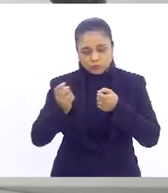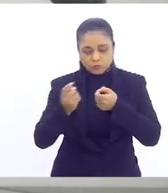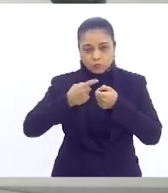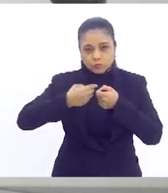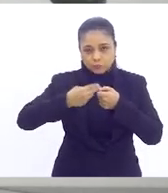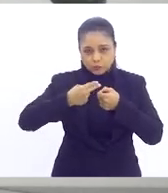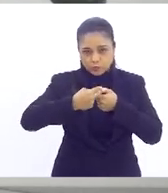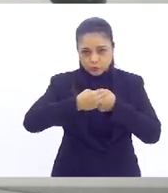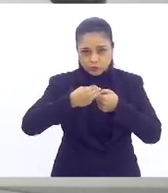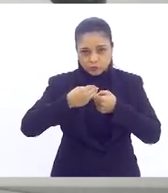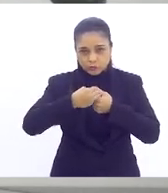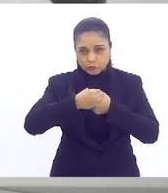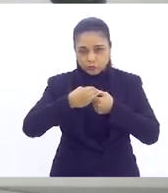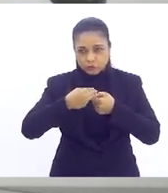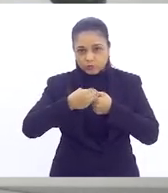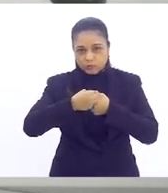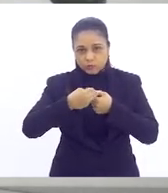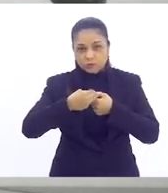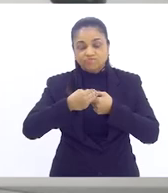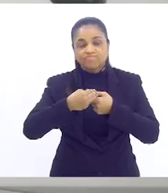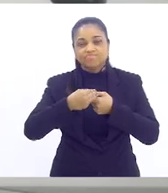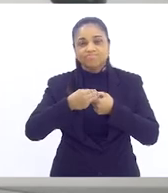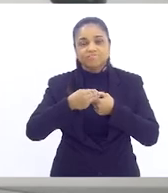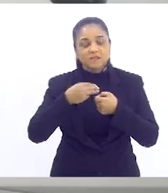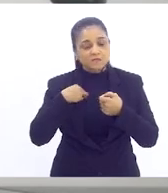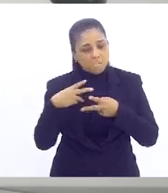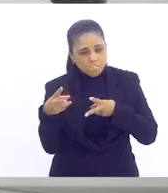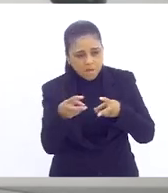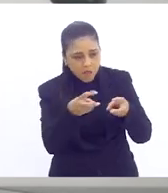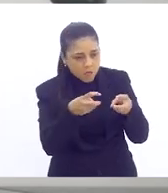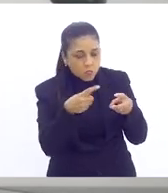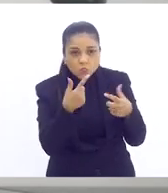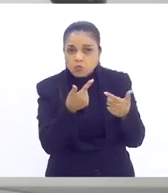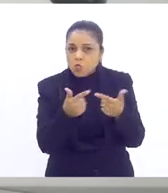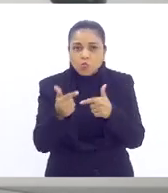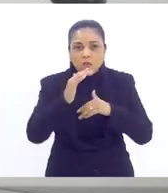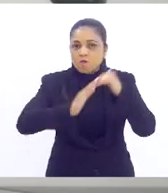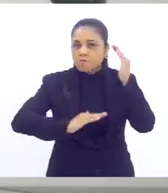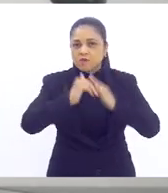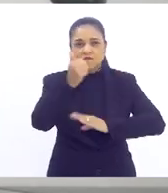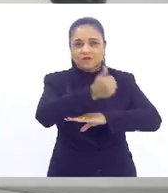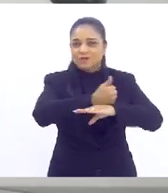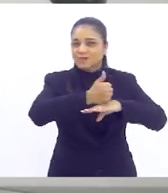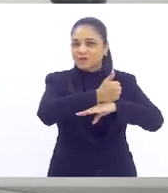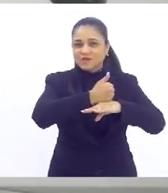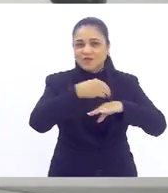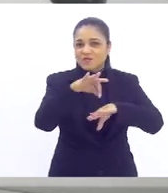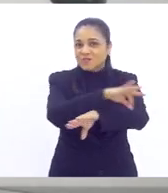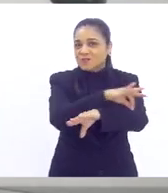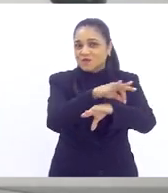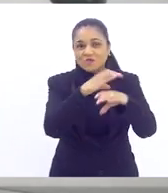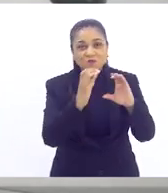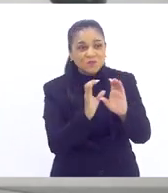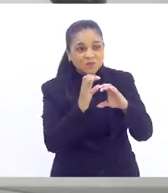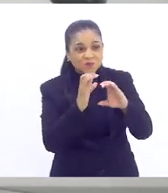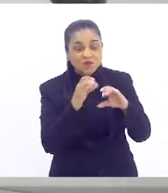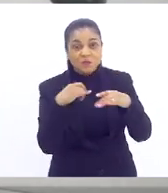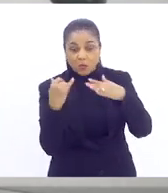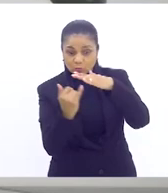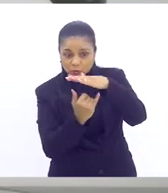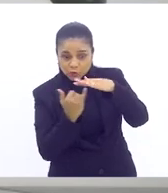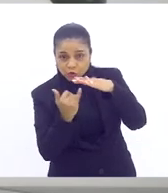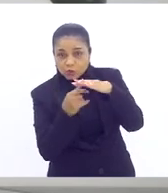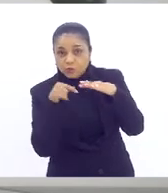e a gente vê que o município não tem nenhum profissional e esse Instituto que